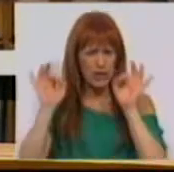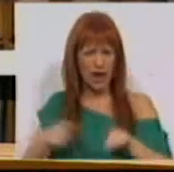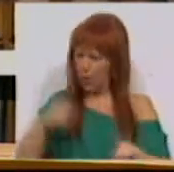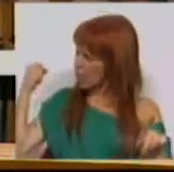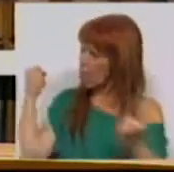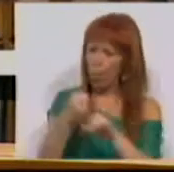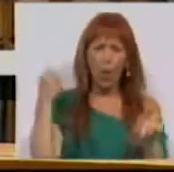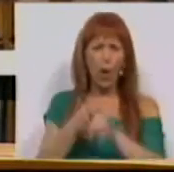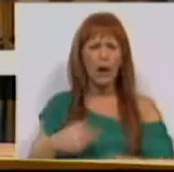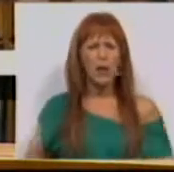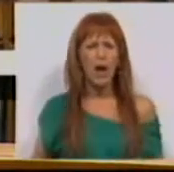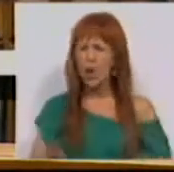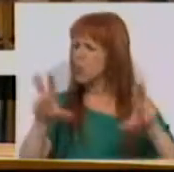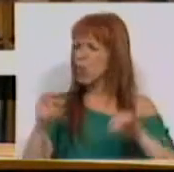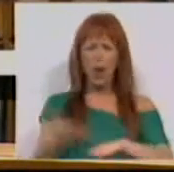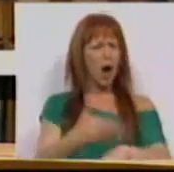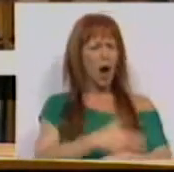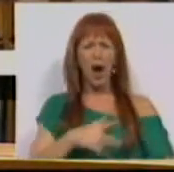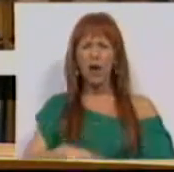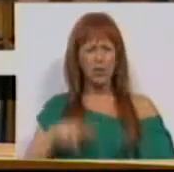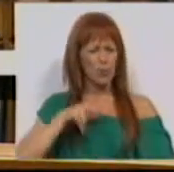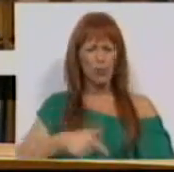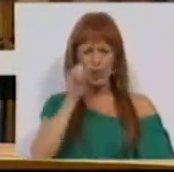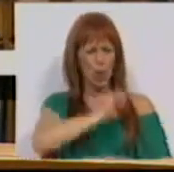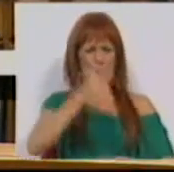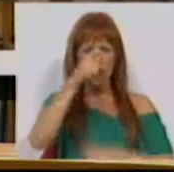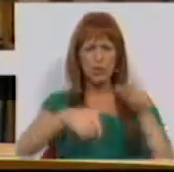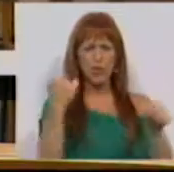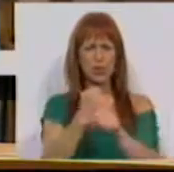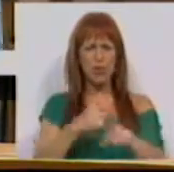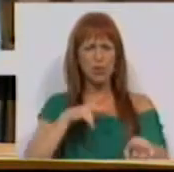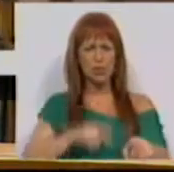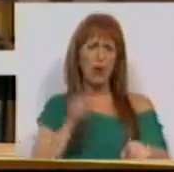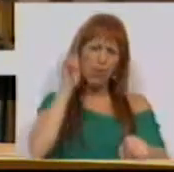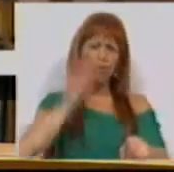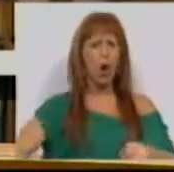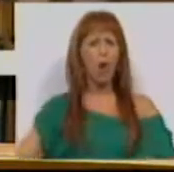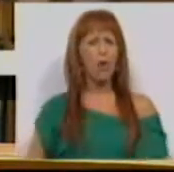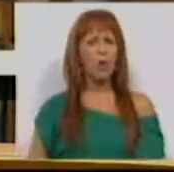isto é um ataque como nunca aconteceu antes em Portugal aos trabalhadores e às trabalhadoras.